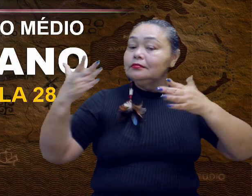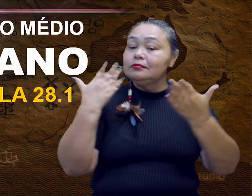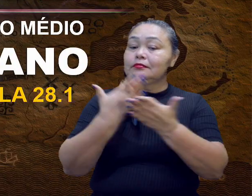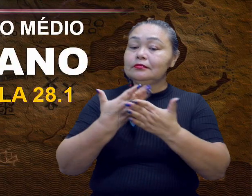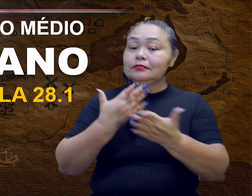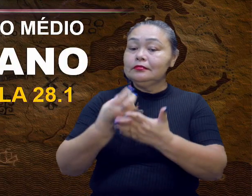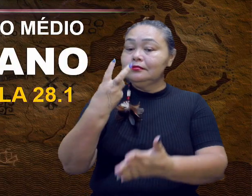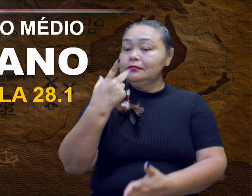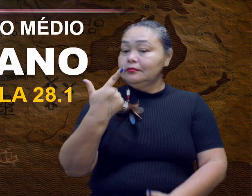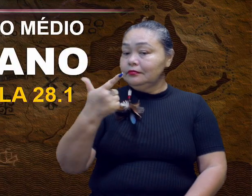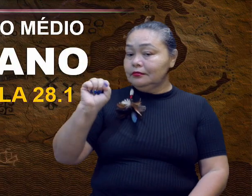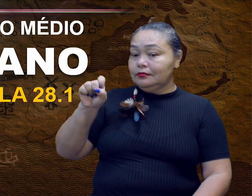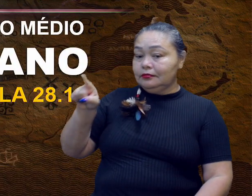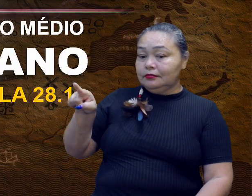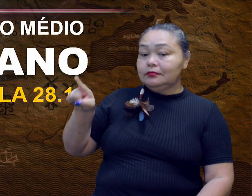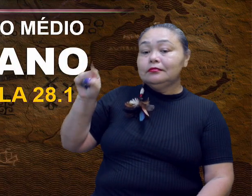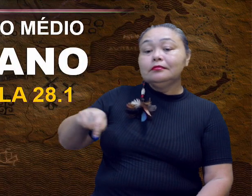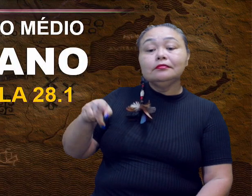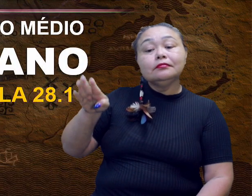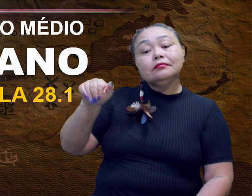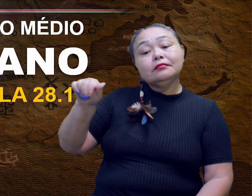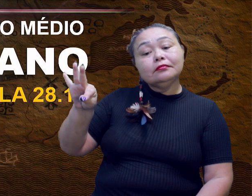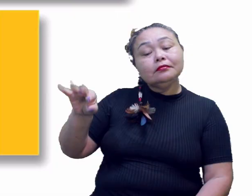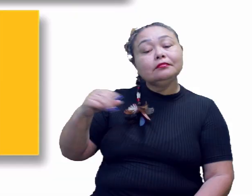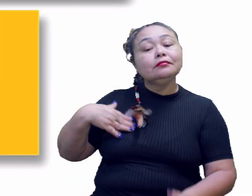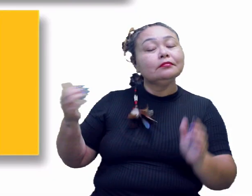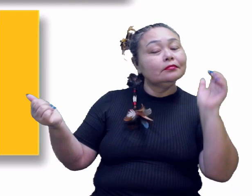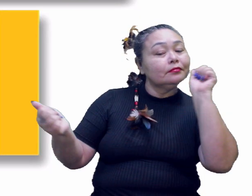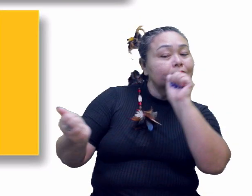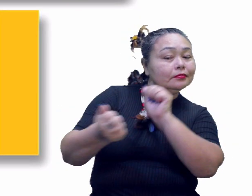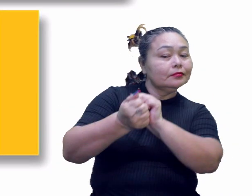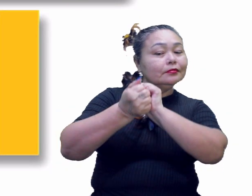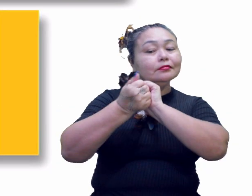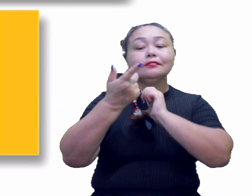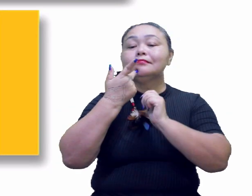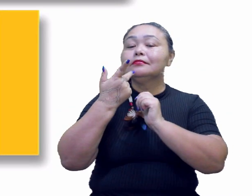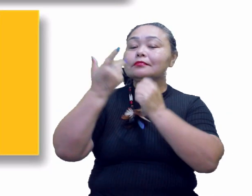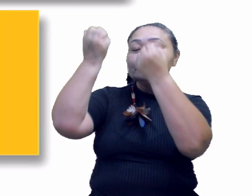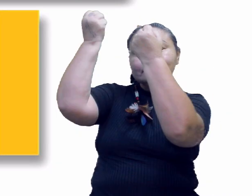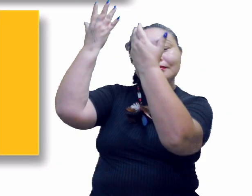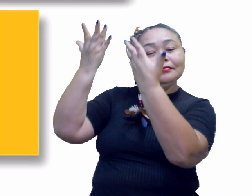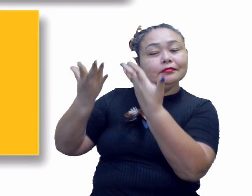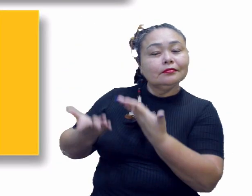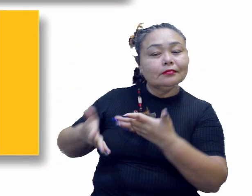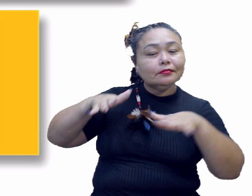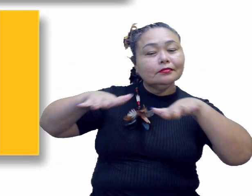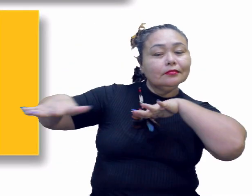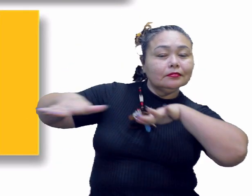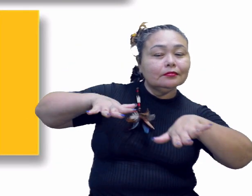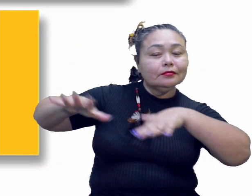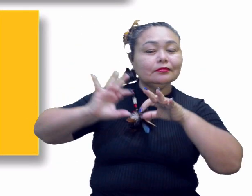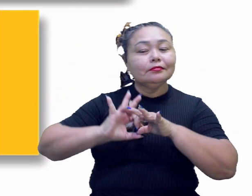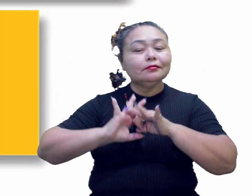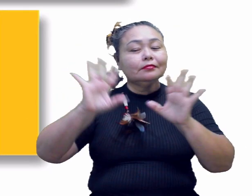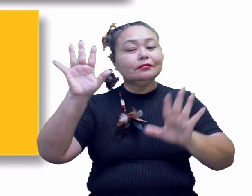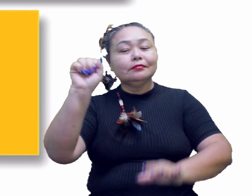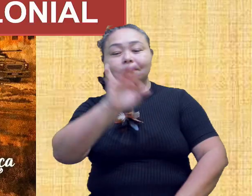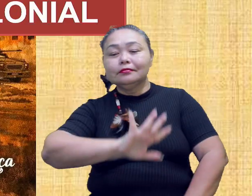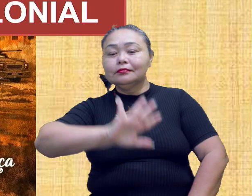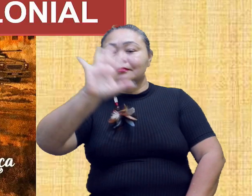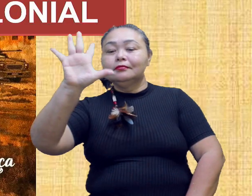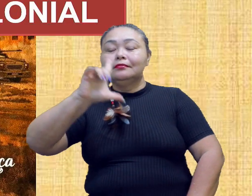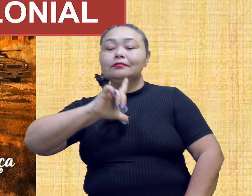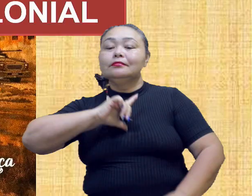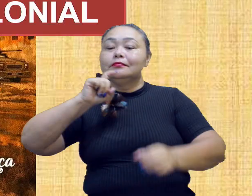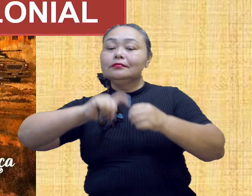de número 28, eu, professor Beto Reis, estarei com vocês falando sobre esse movimento de libertação nacional,